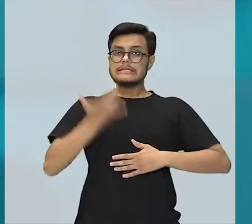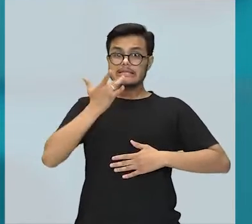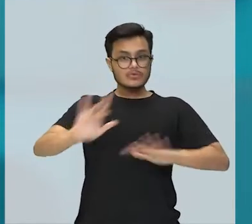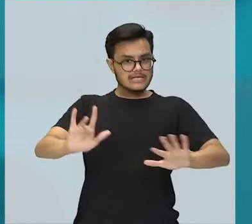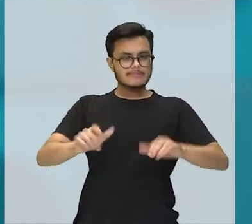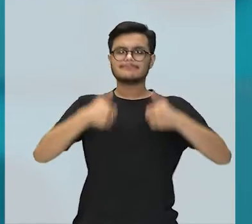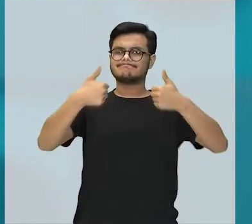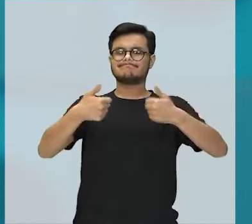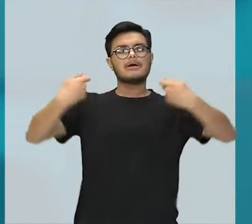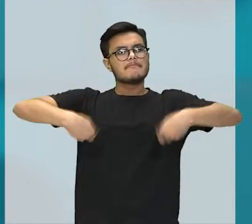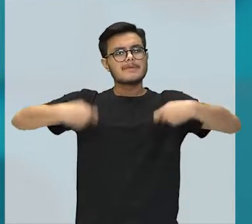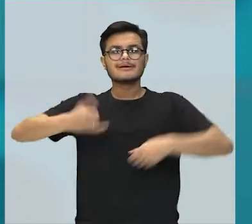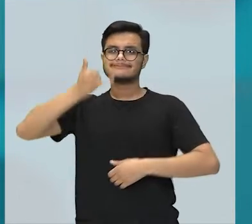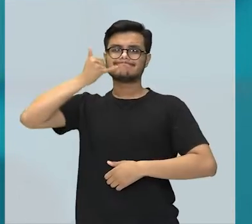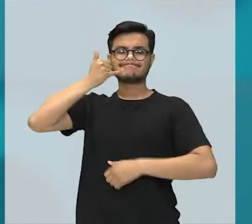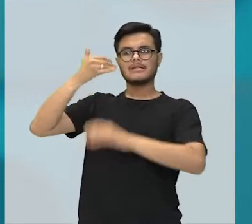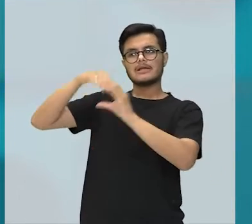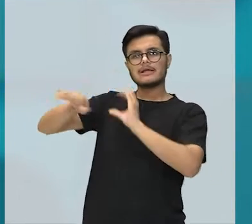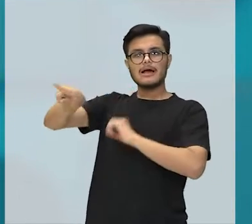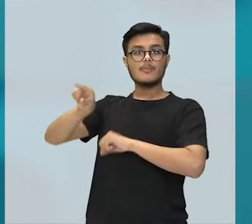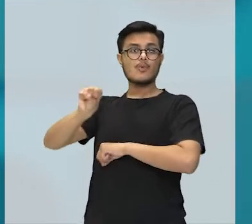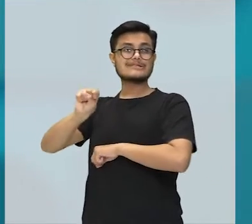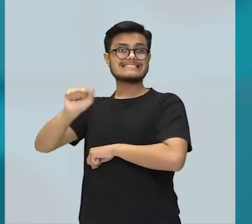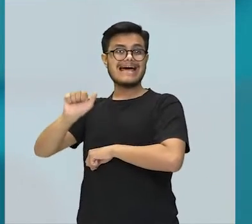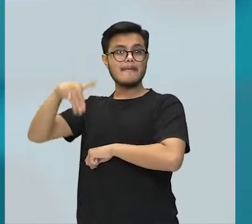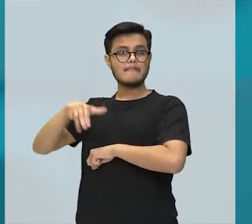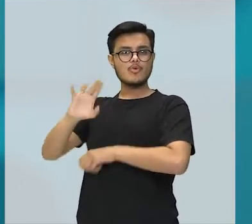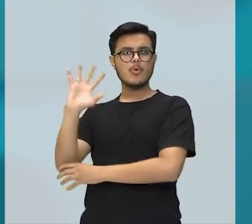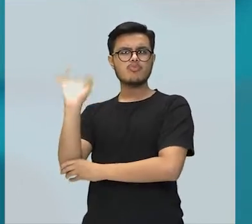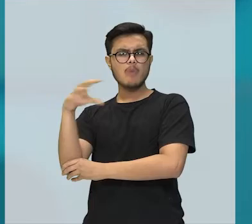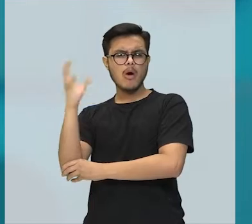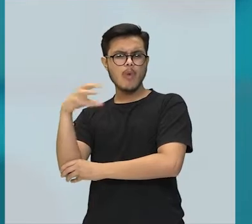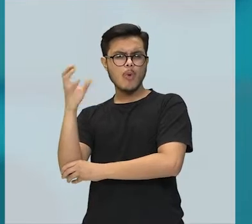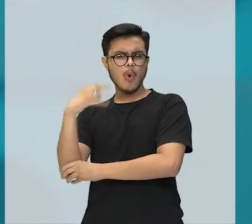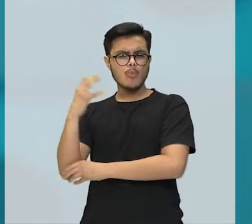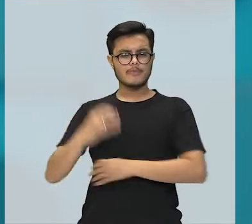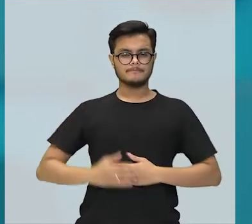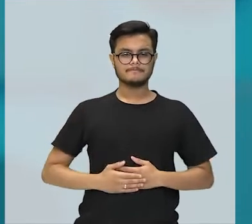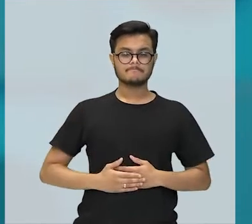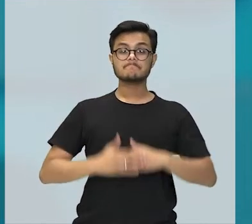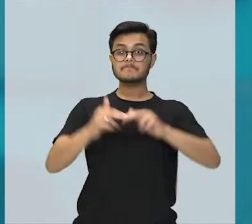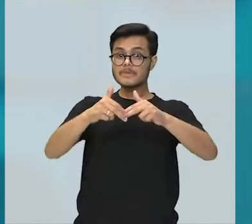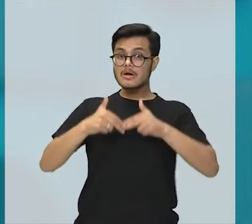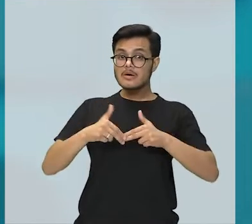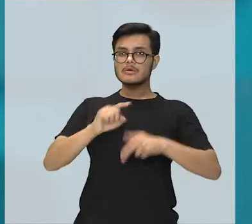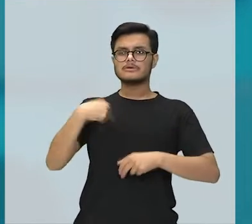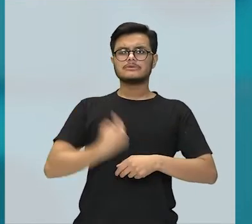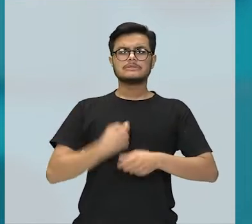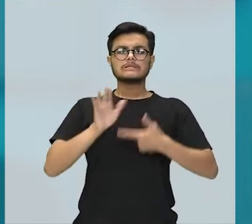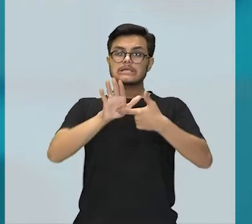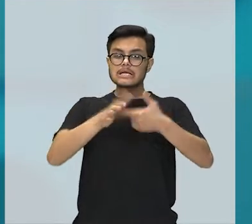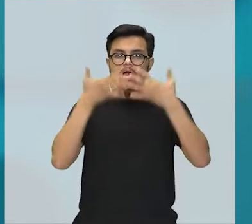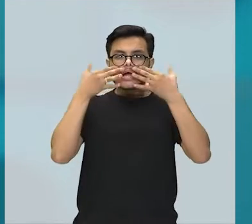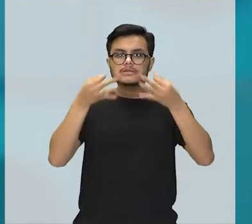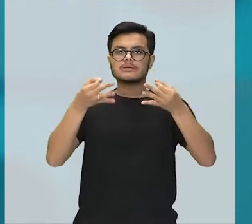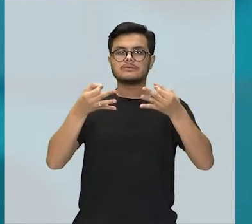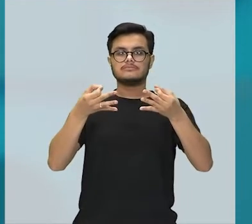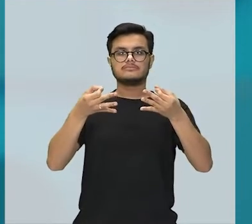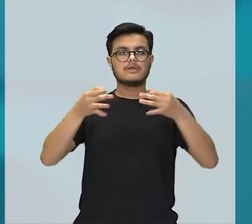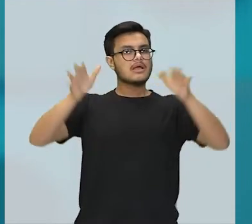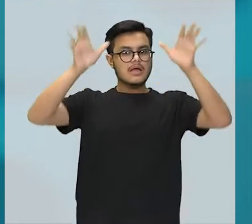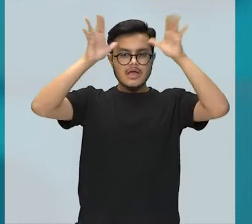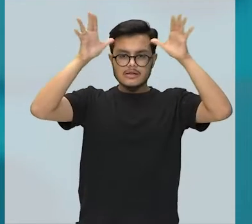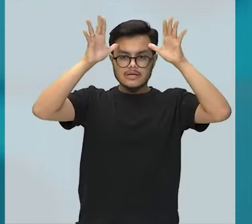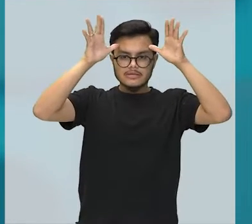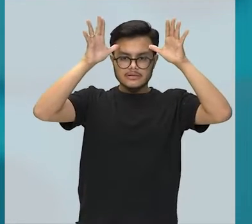ligar para o serviço especializado, tá bom? E aí eu venho trazendo para vocês uma atenção, um aviso,